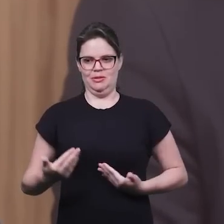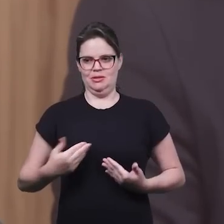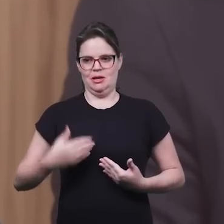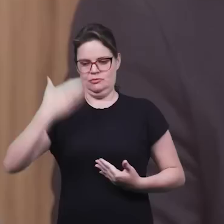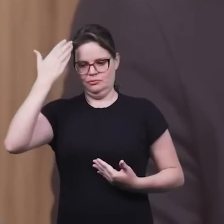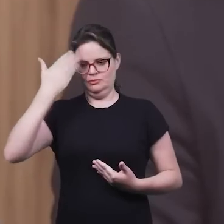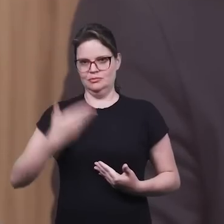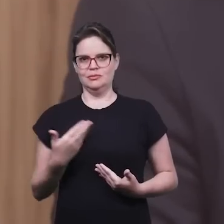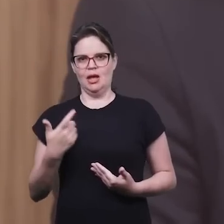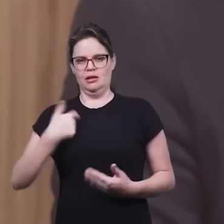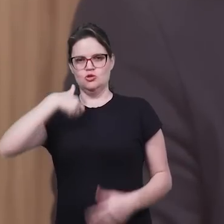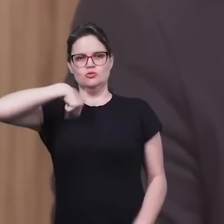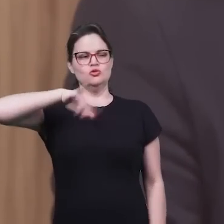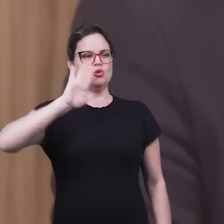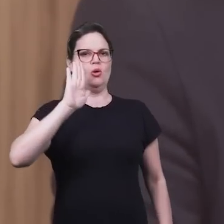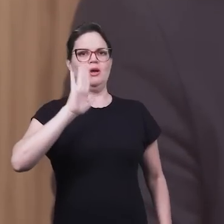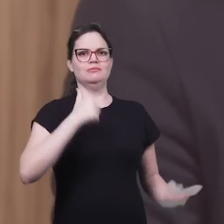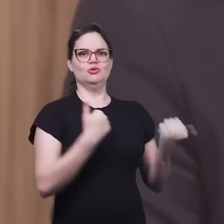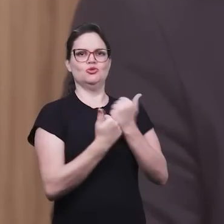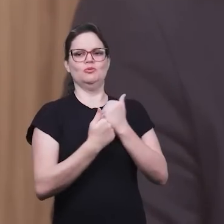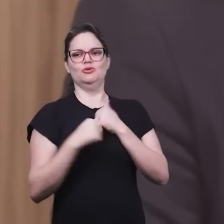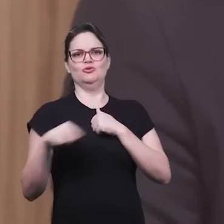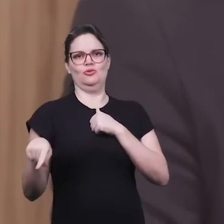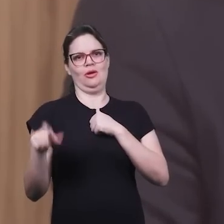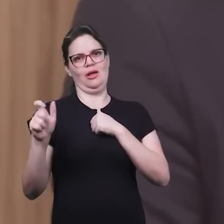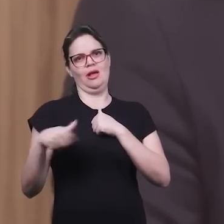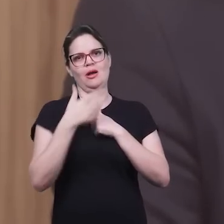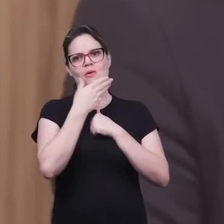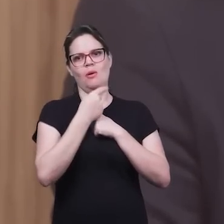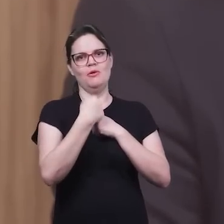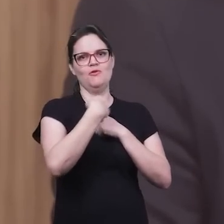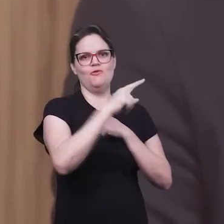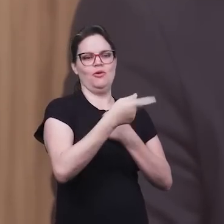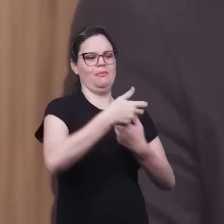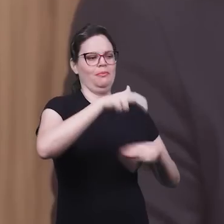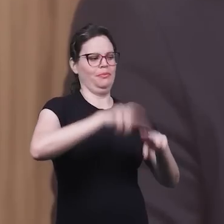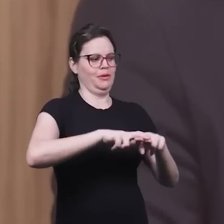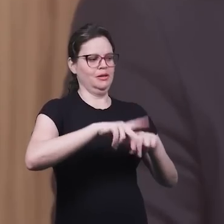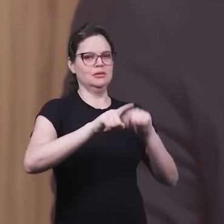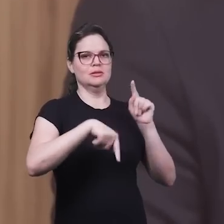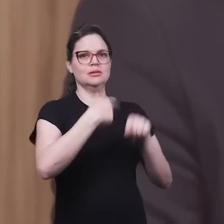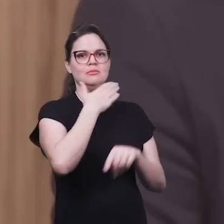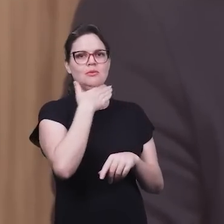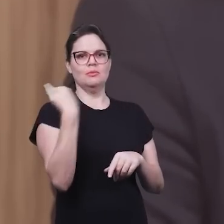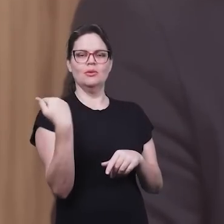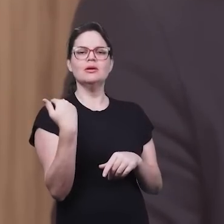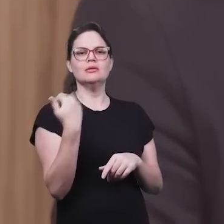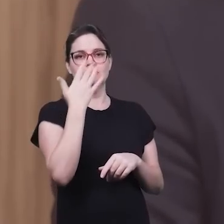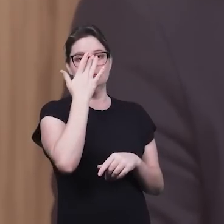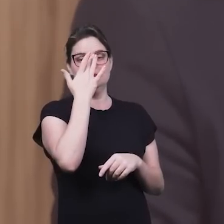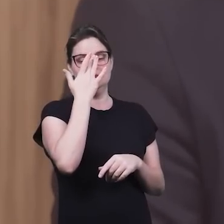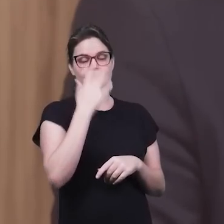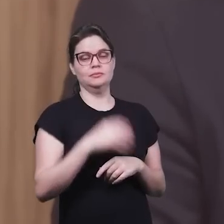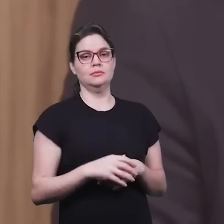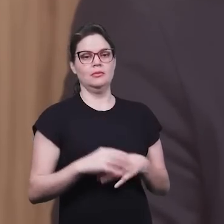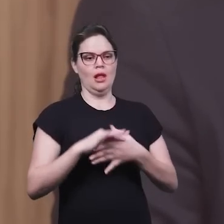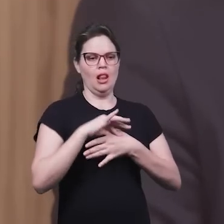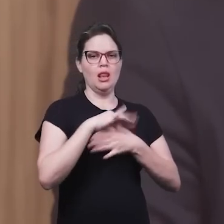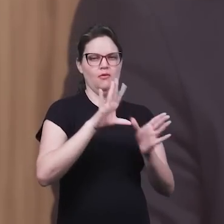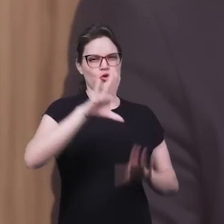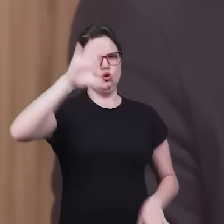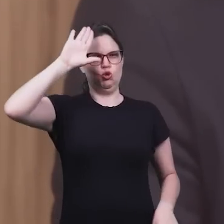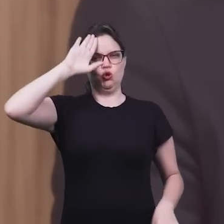se entregou como sendo aquele servo, para ser preso e morto. Ele foi levado, segundo